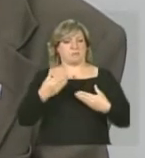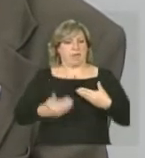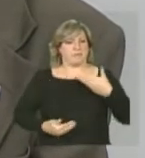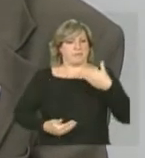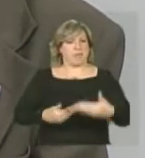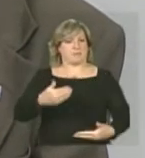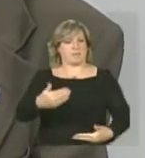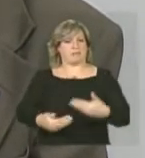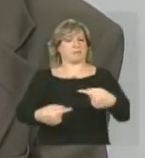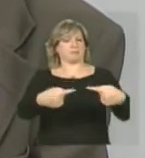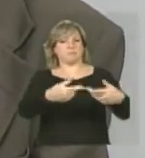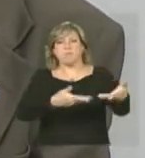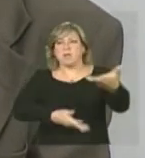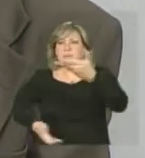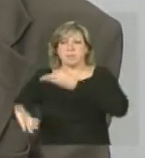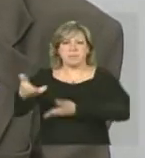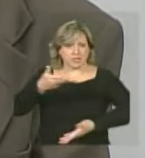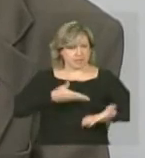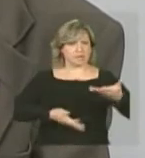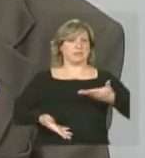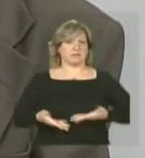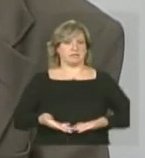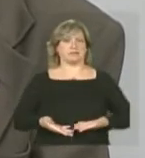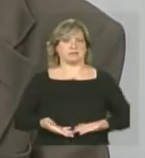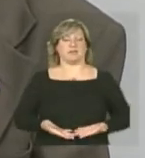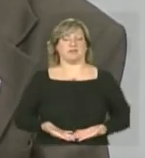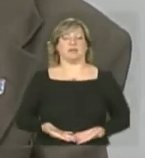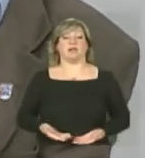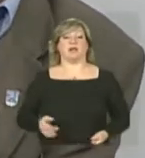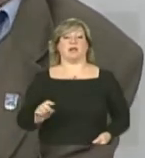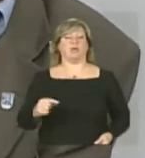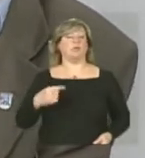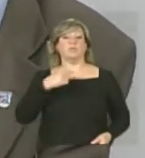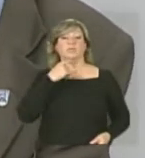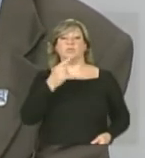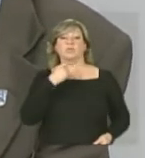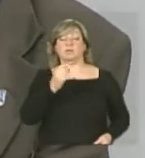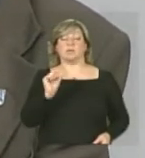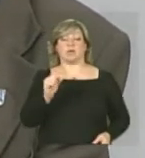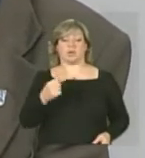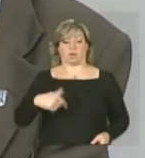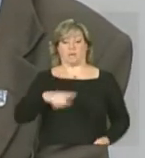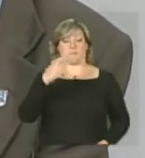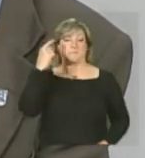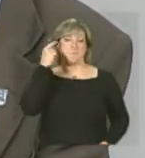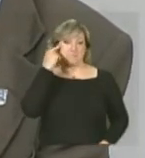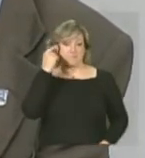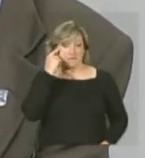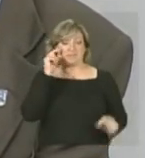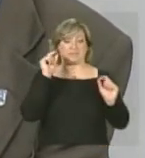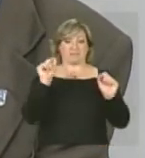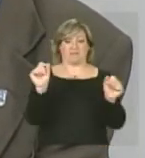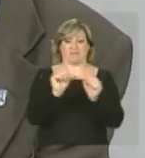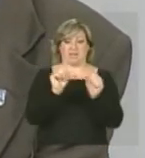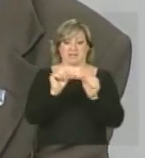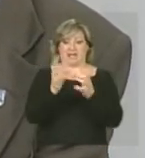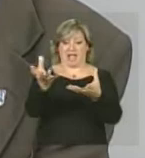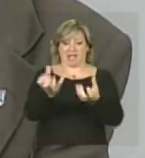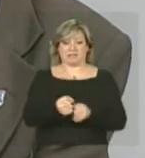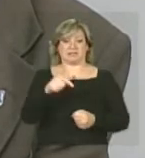de forma articulada, né? Não tem muito sentido na nossa compreensão você fazer adesão de um